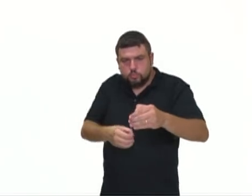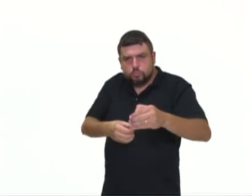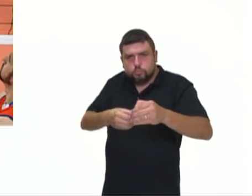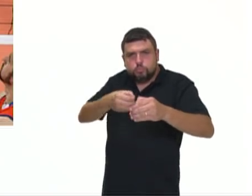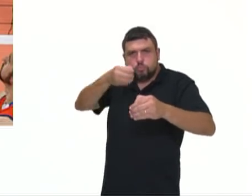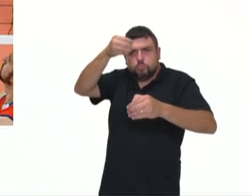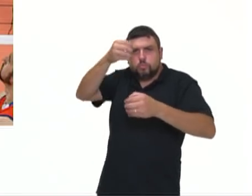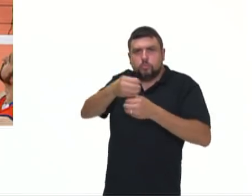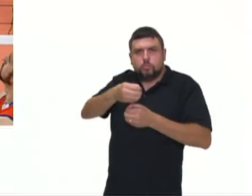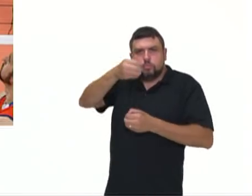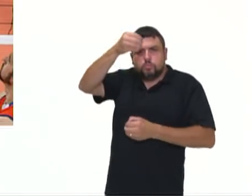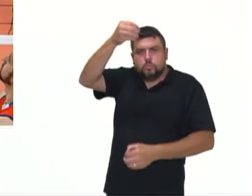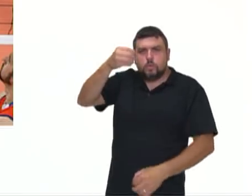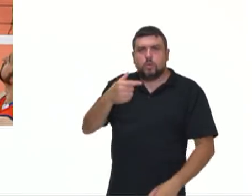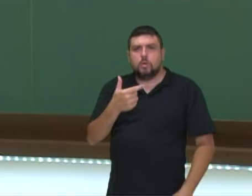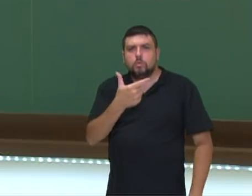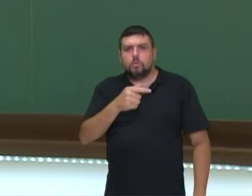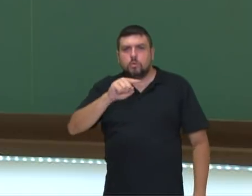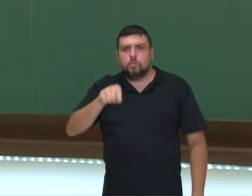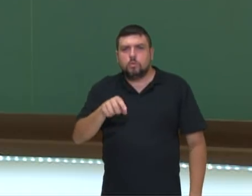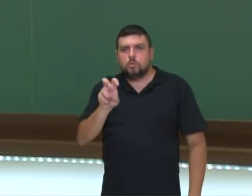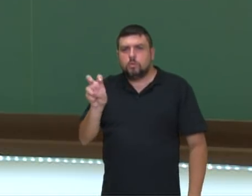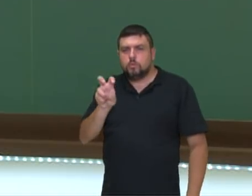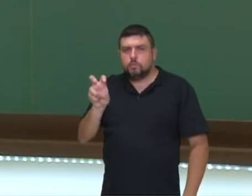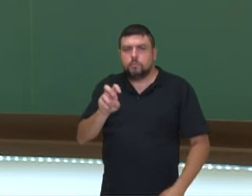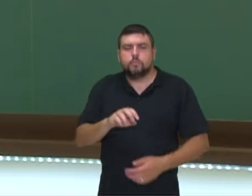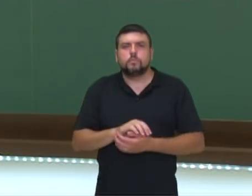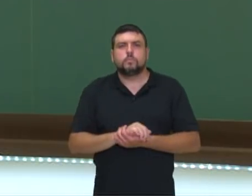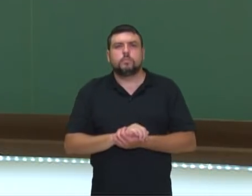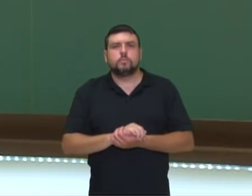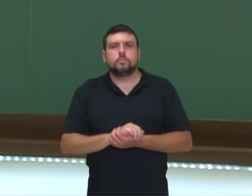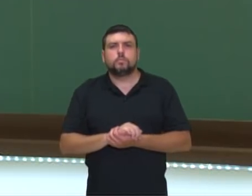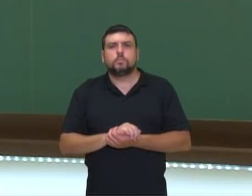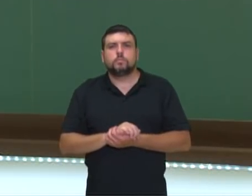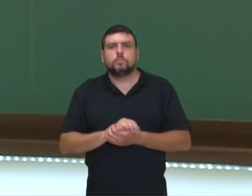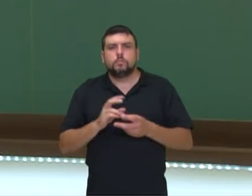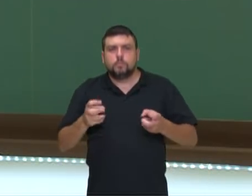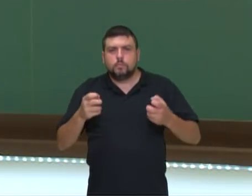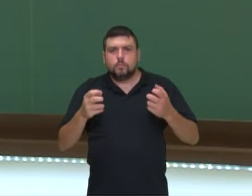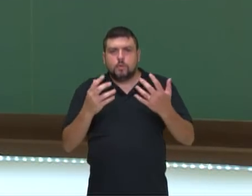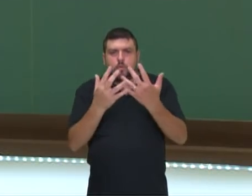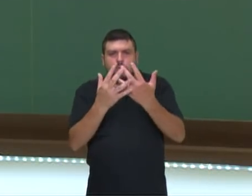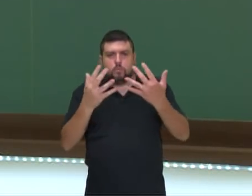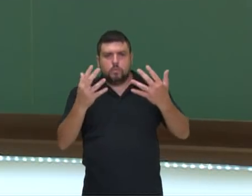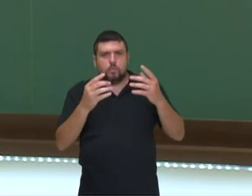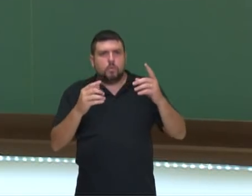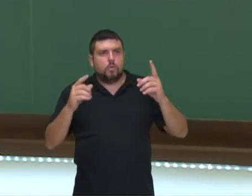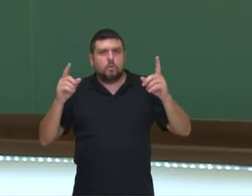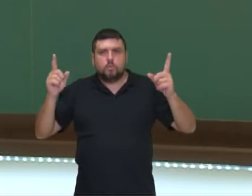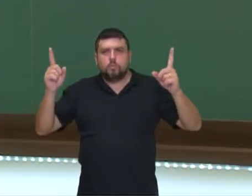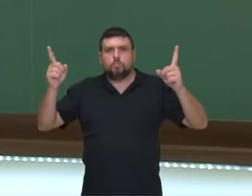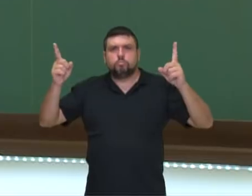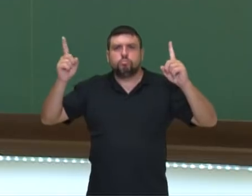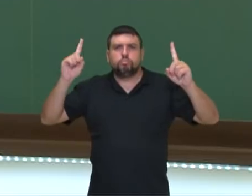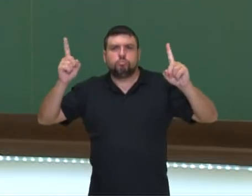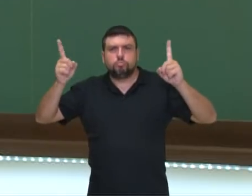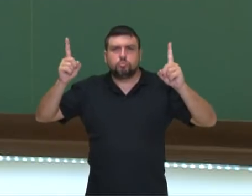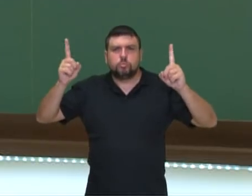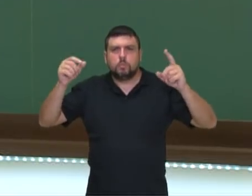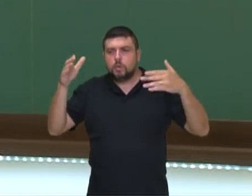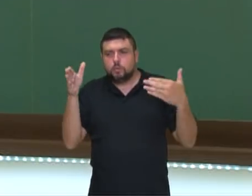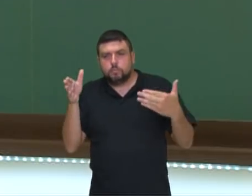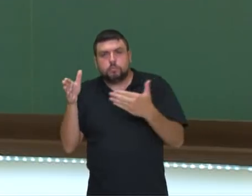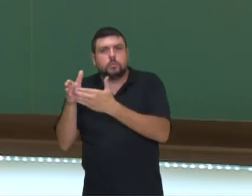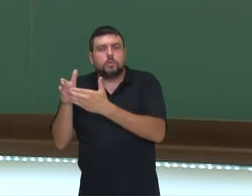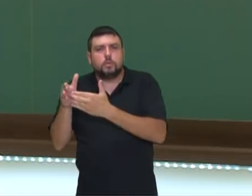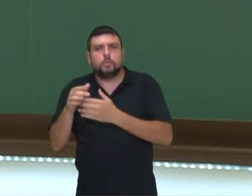o que a gente consegue entender aqui? Que temos essas antenas que delimitam o espaço lateral da rede. Ou seja,